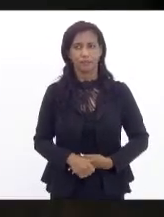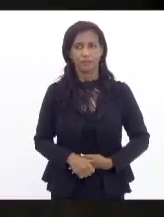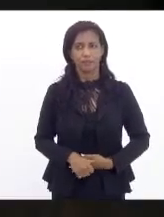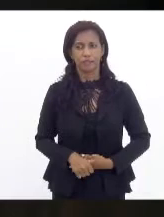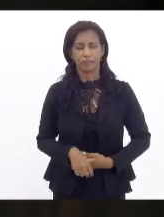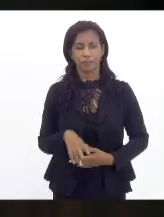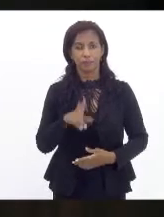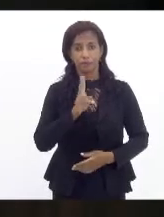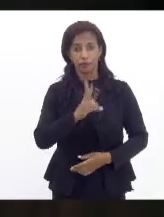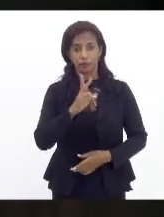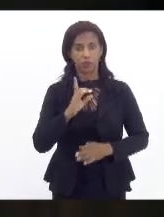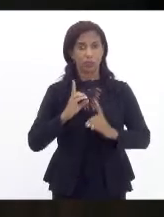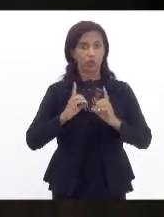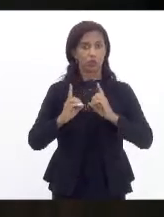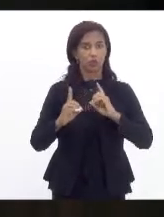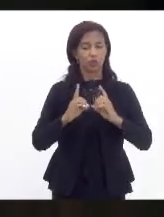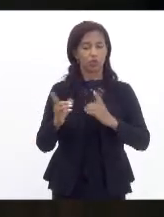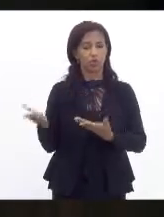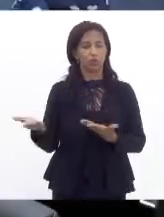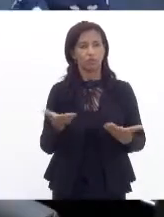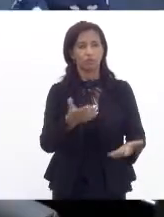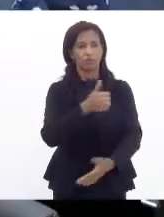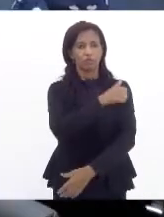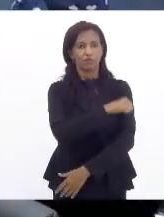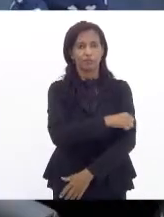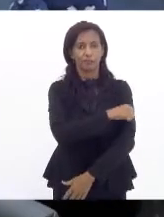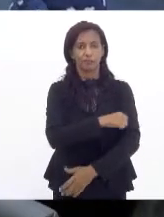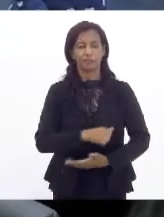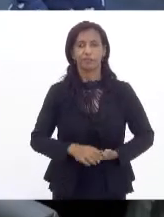Continua em discussão, deputada enfermeira Rejane.